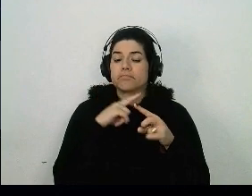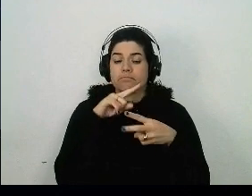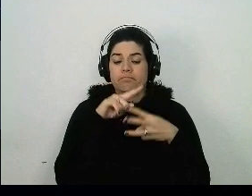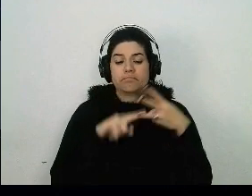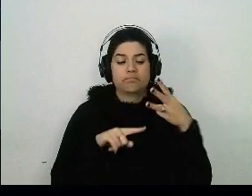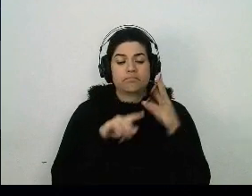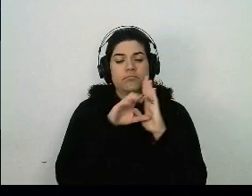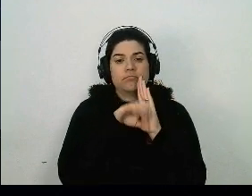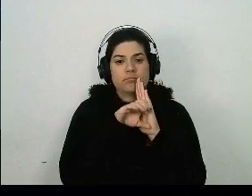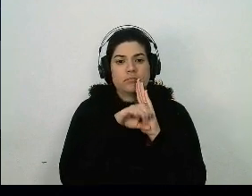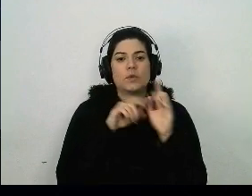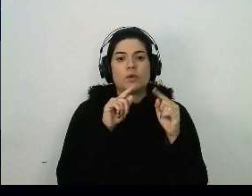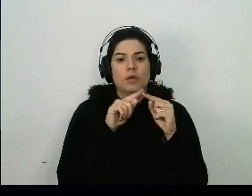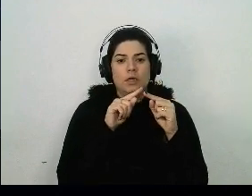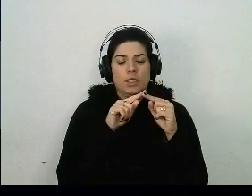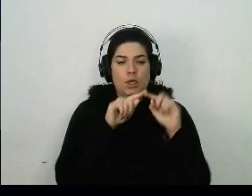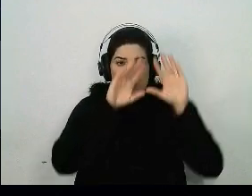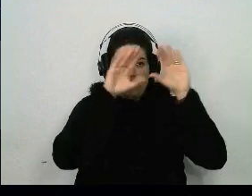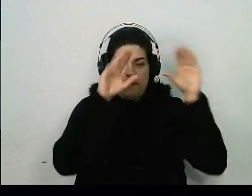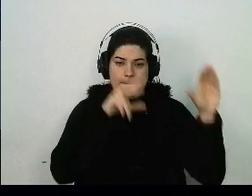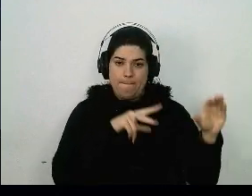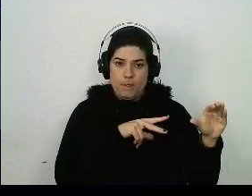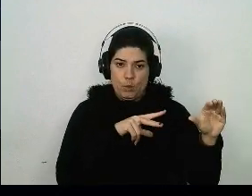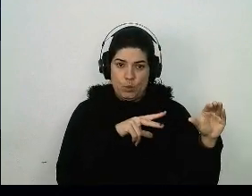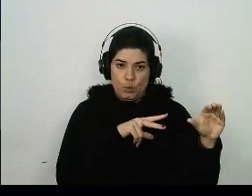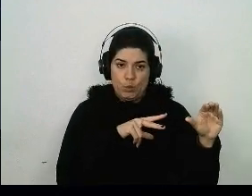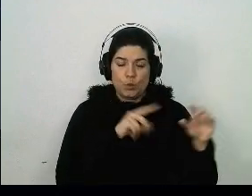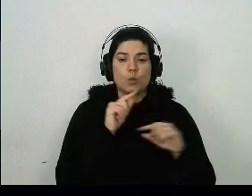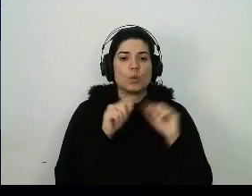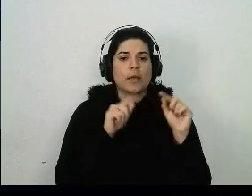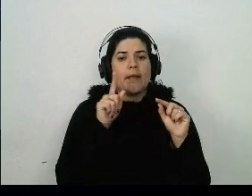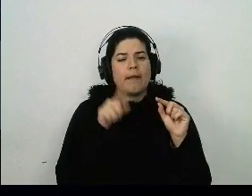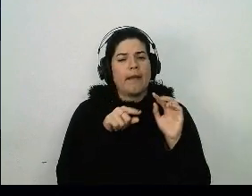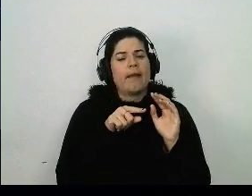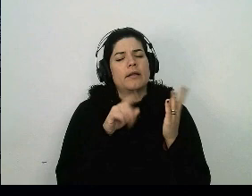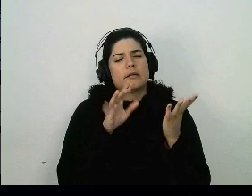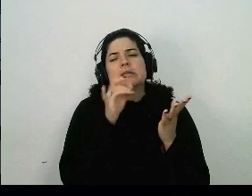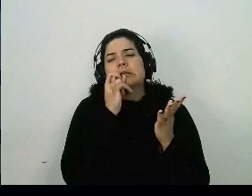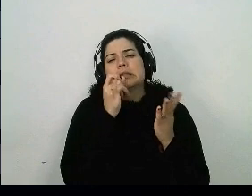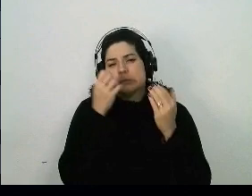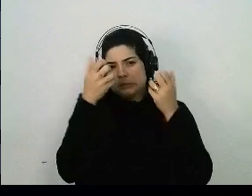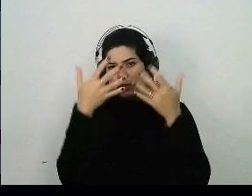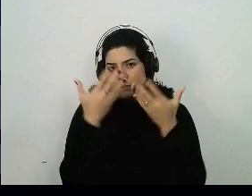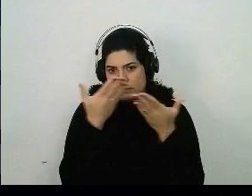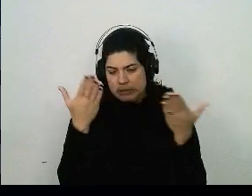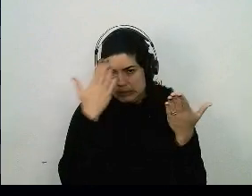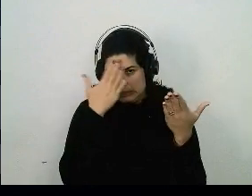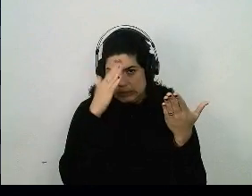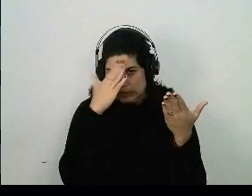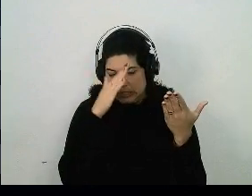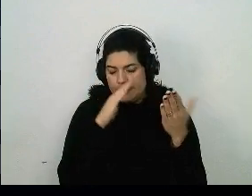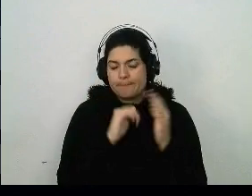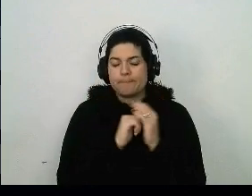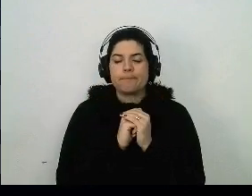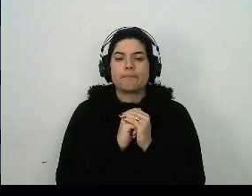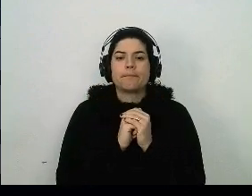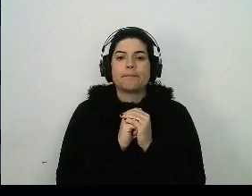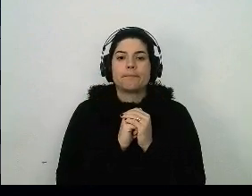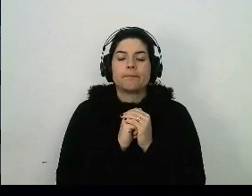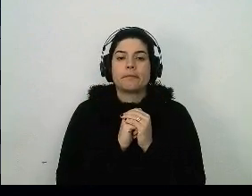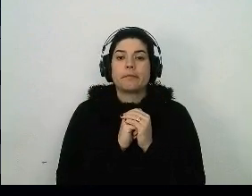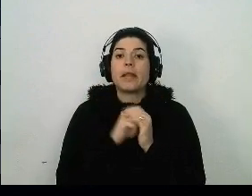nuvem privada, que basicamente, fazendo analogia para vocês, é aquela nuvem que eu